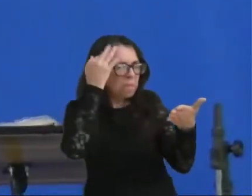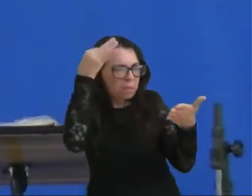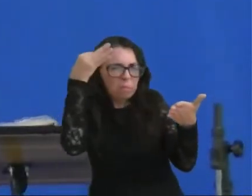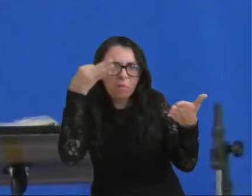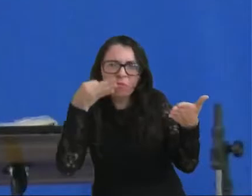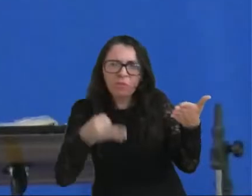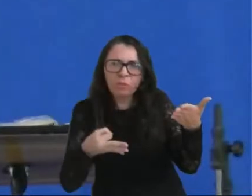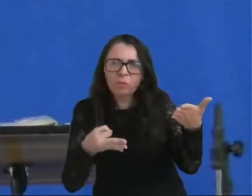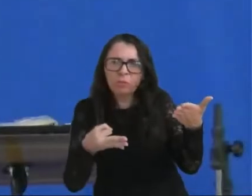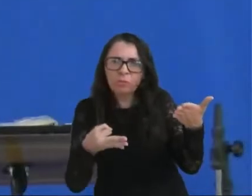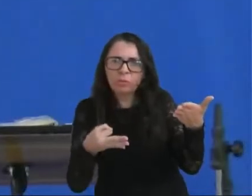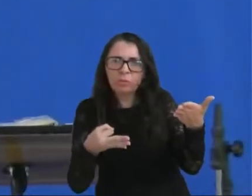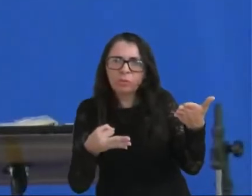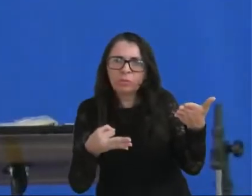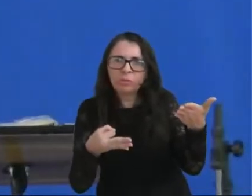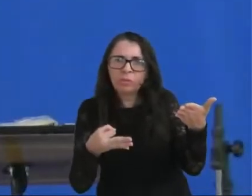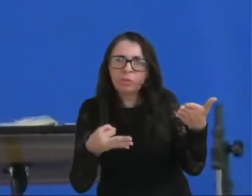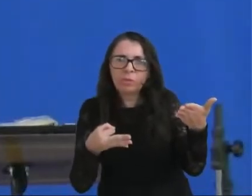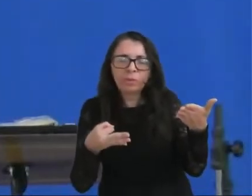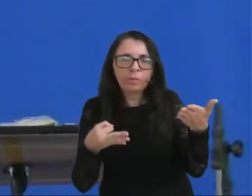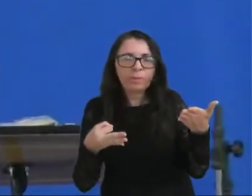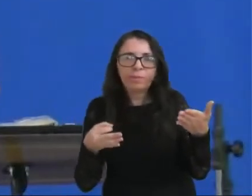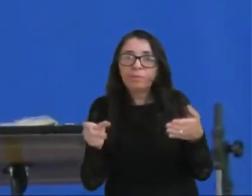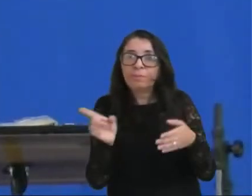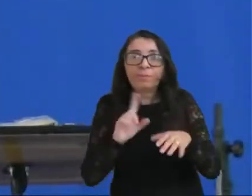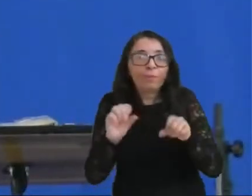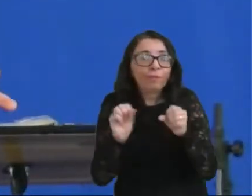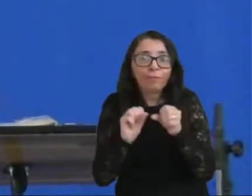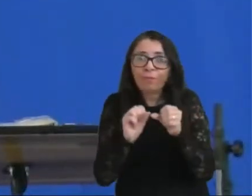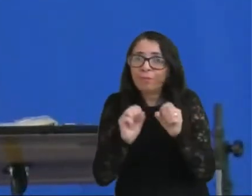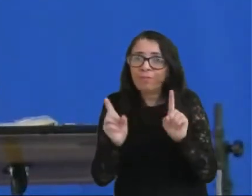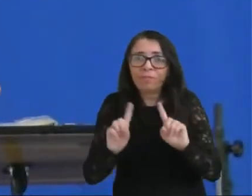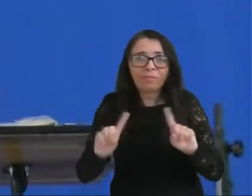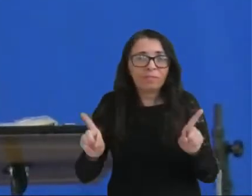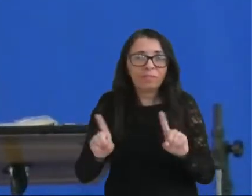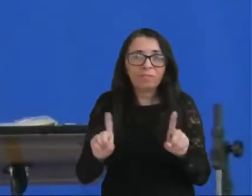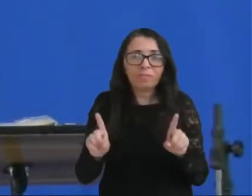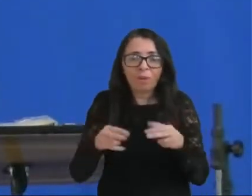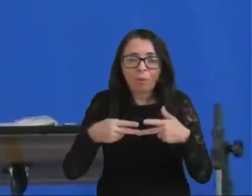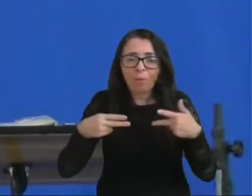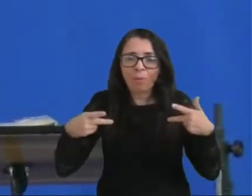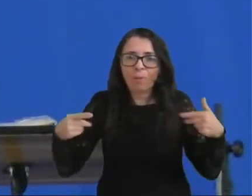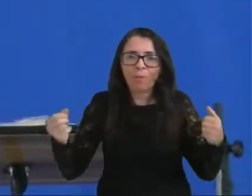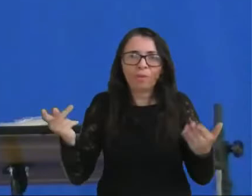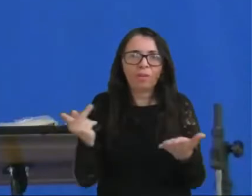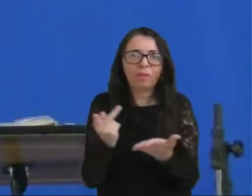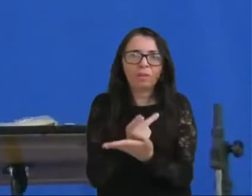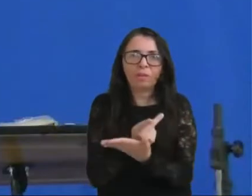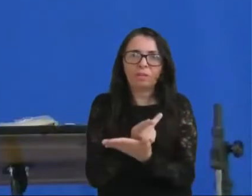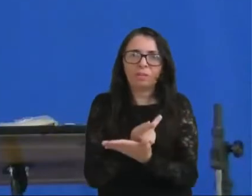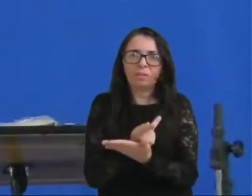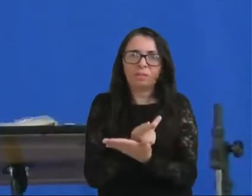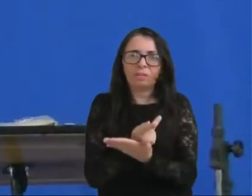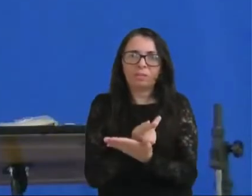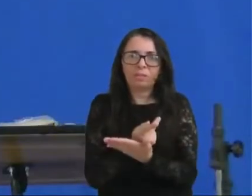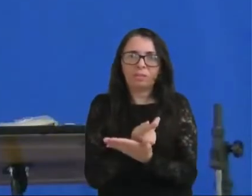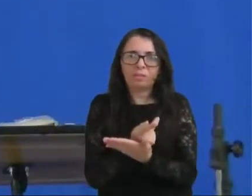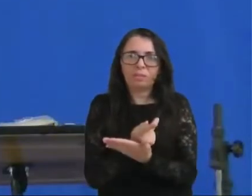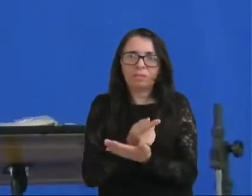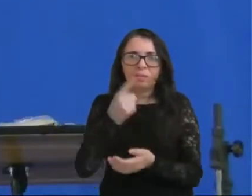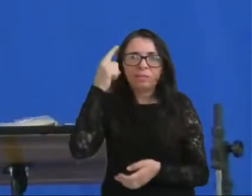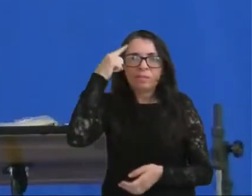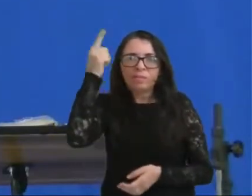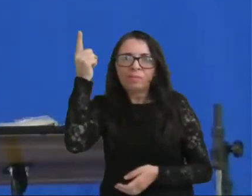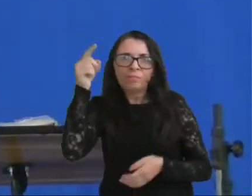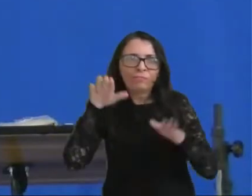aquela comunidade, aquela igreja de Éfeso, o perigo iminente que estava por acontecer. Da mesma